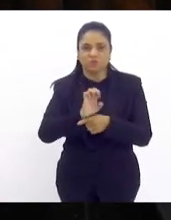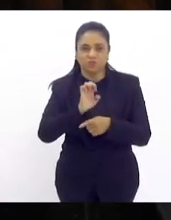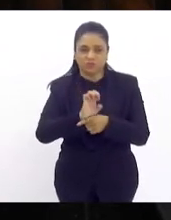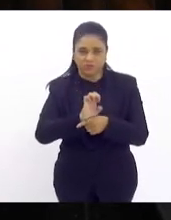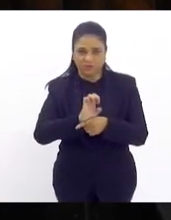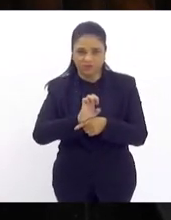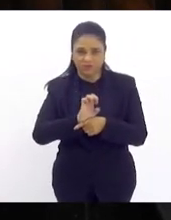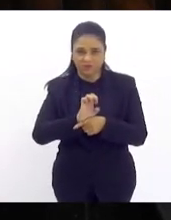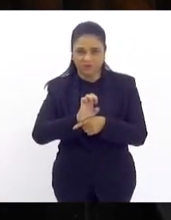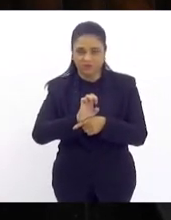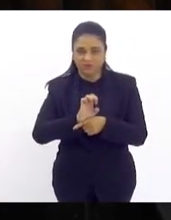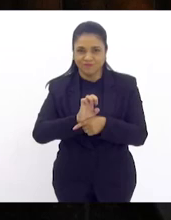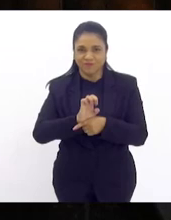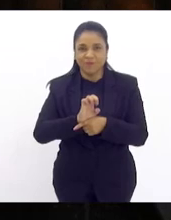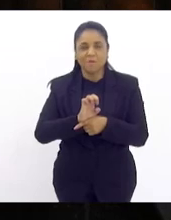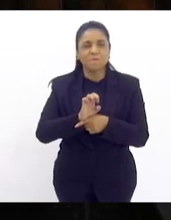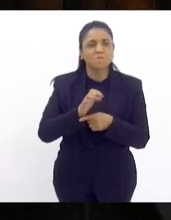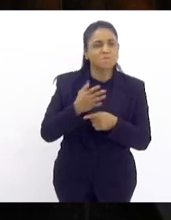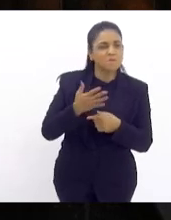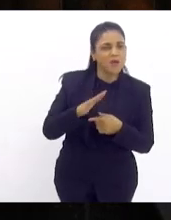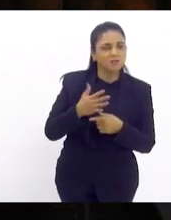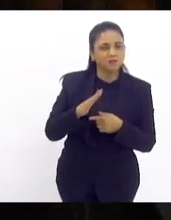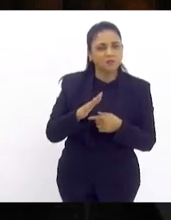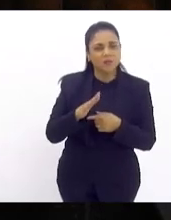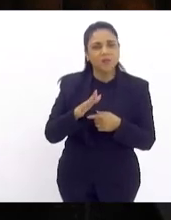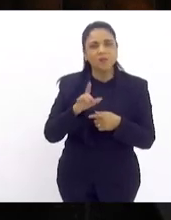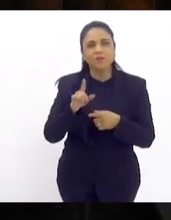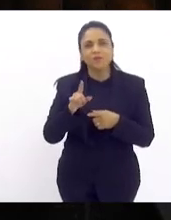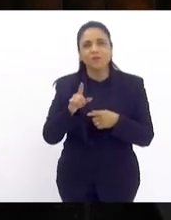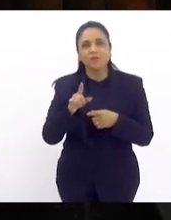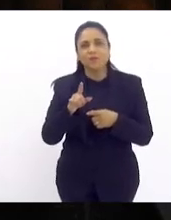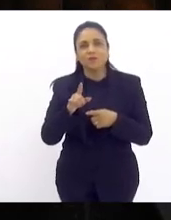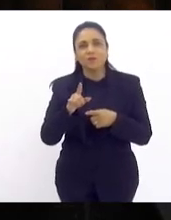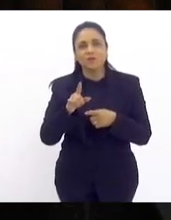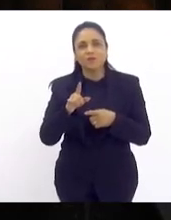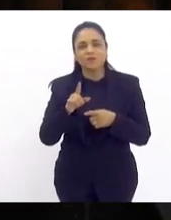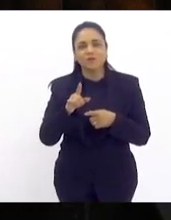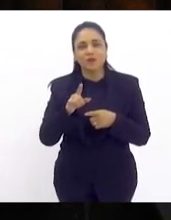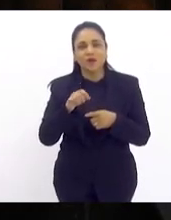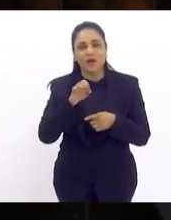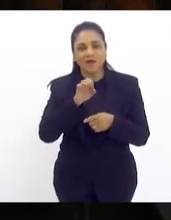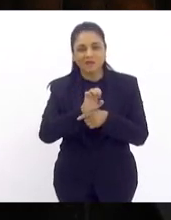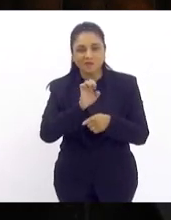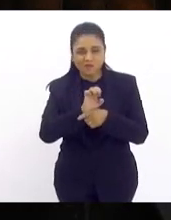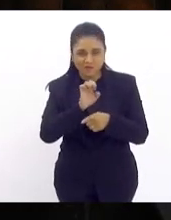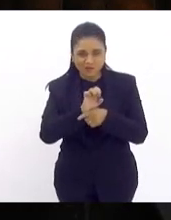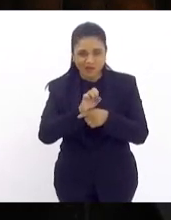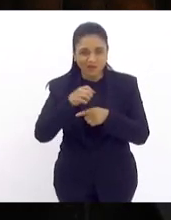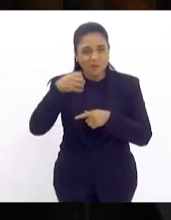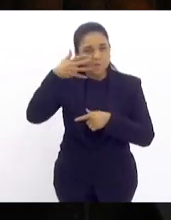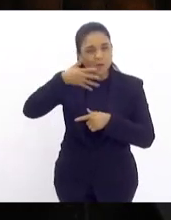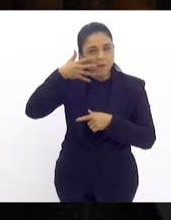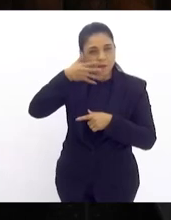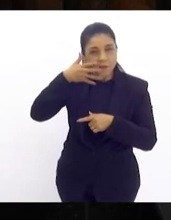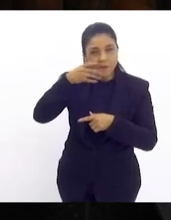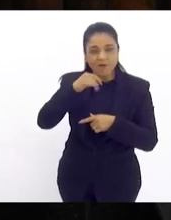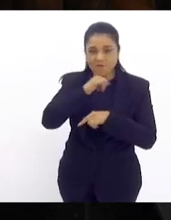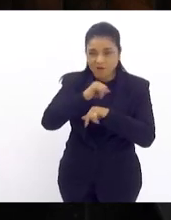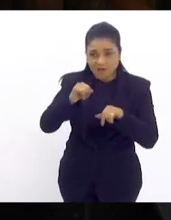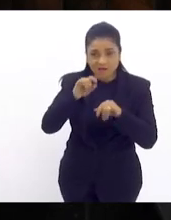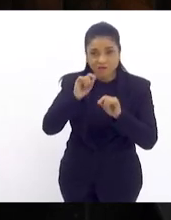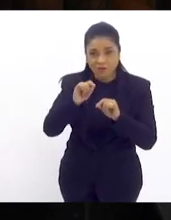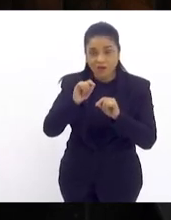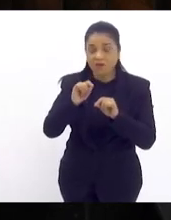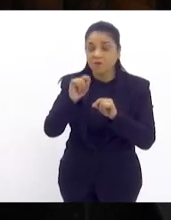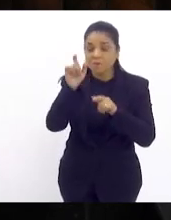é mais ou menos como tinham muitas vezes em alguns cantos desse estado algumas pessoas que